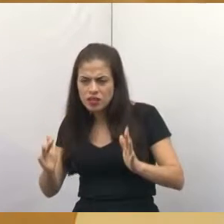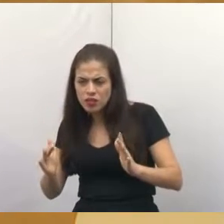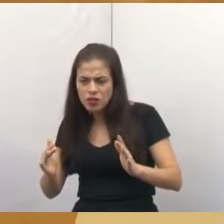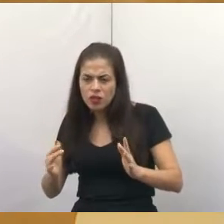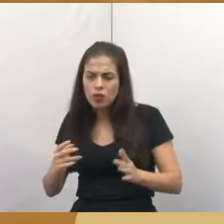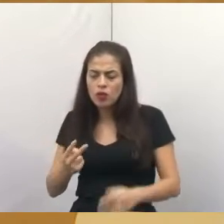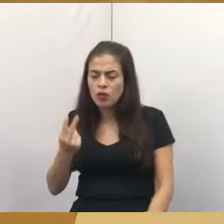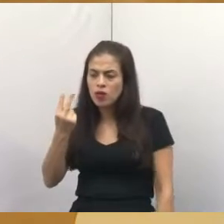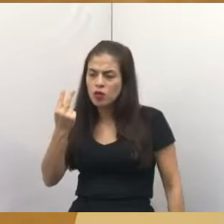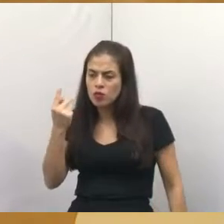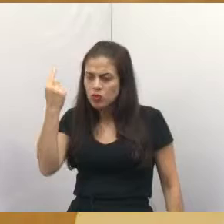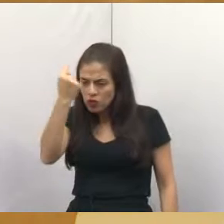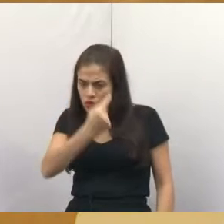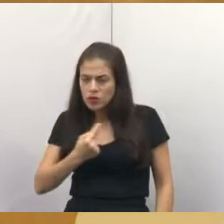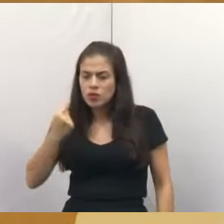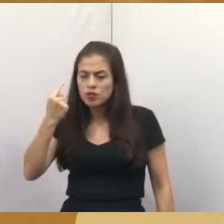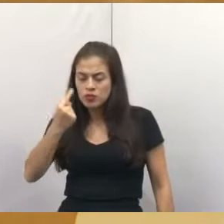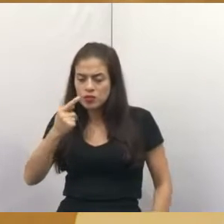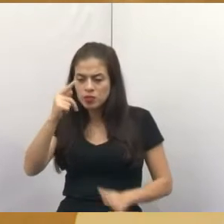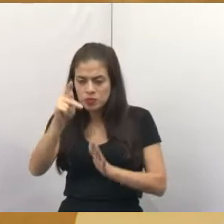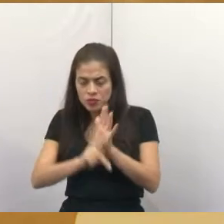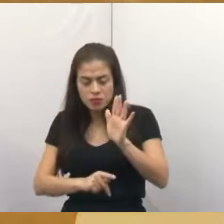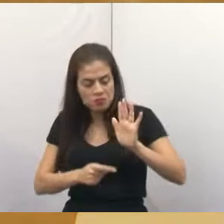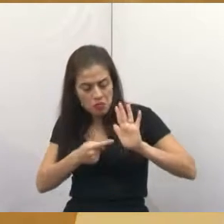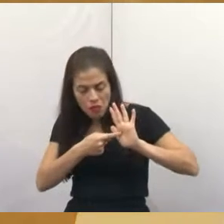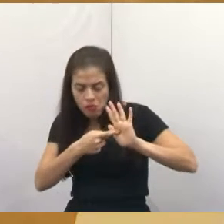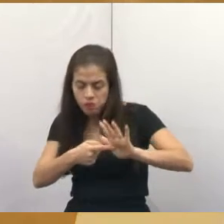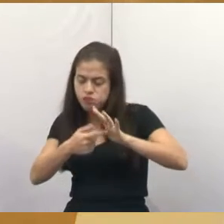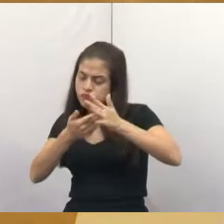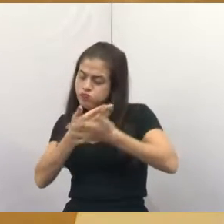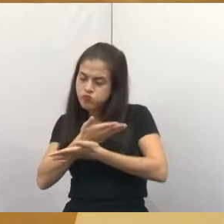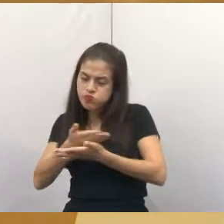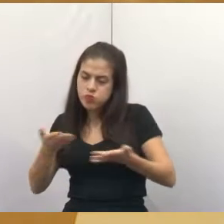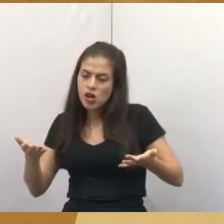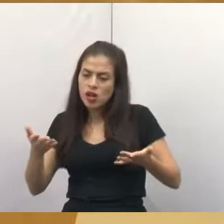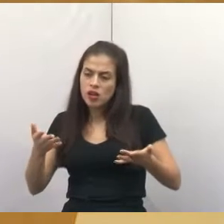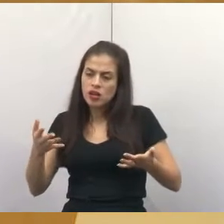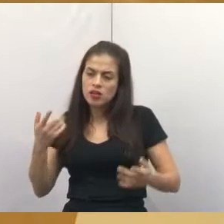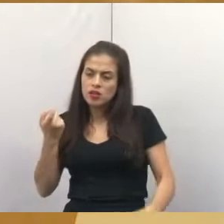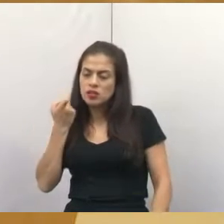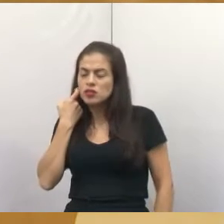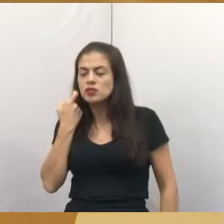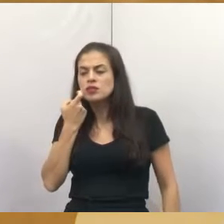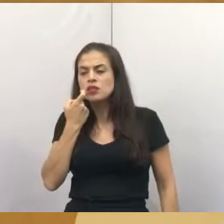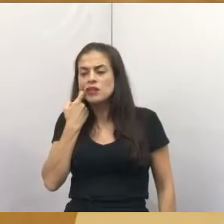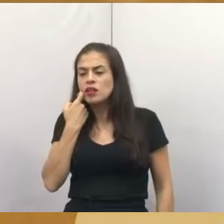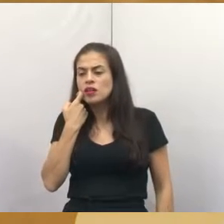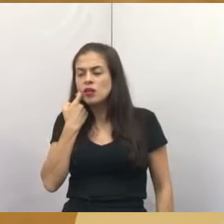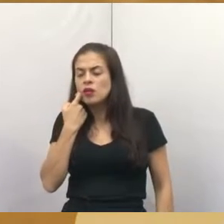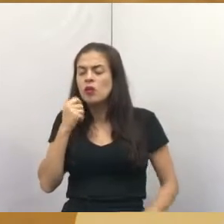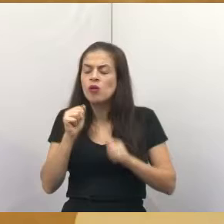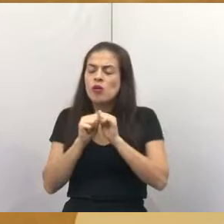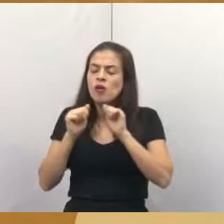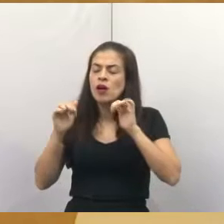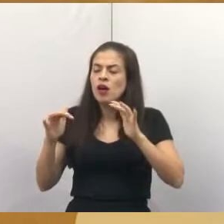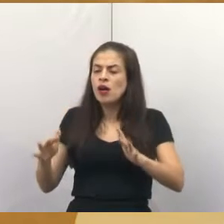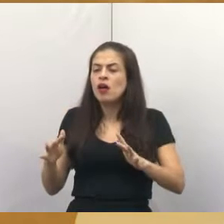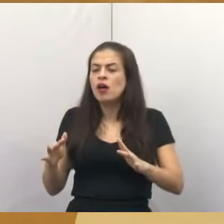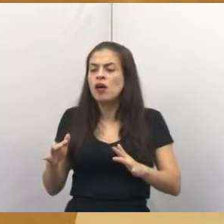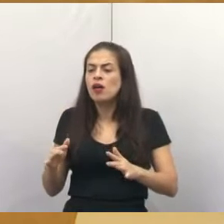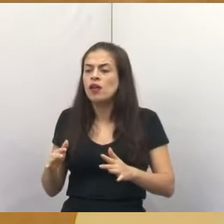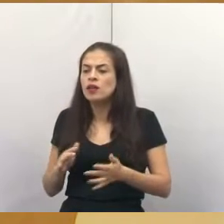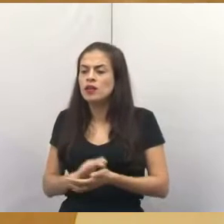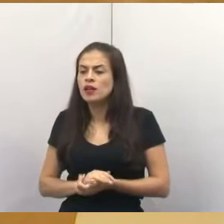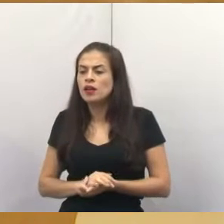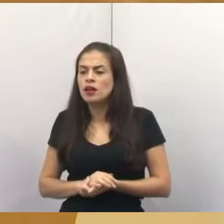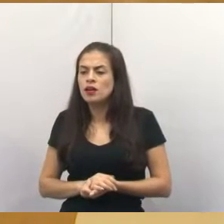2 horas, o projeto está disponível na Câmara, toda sexta-feira. O assessor parlamentar, ele ganha quase